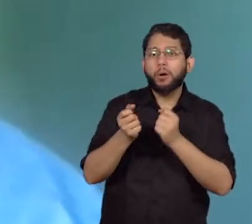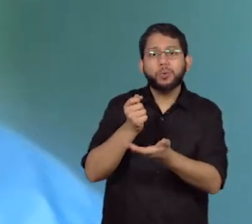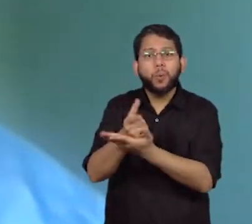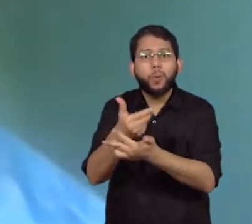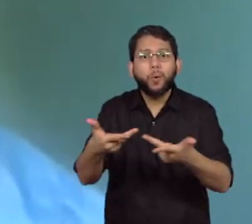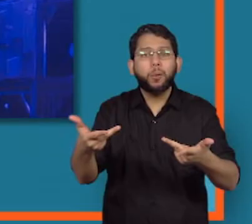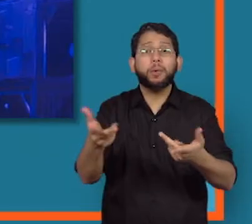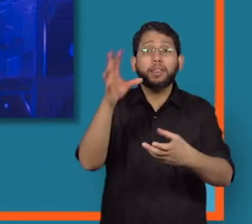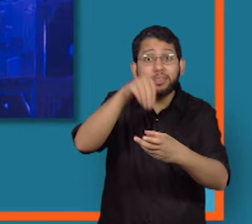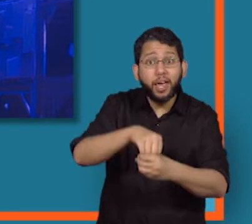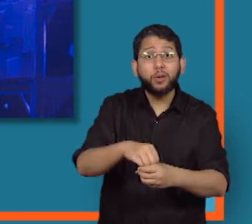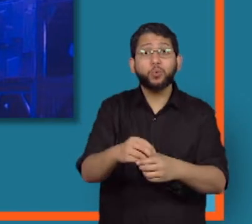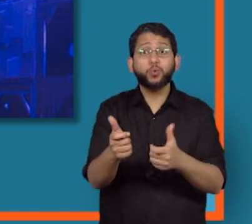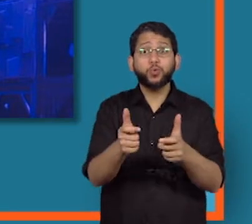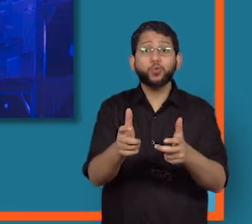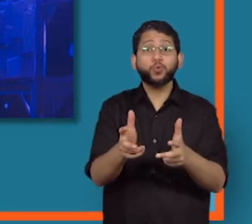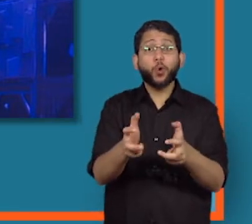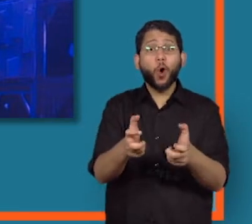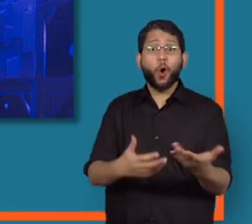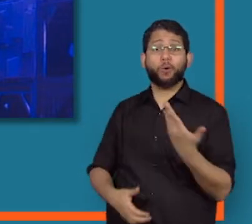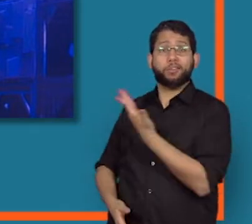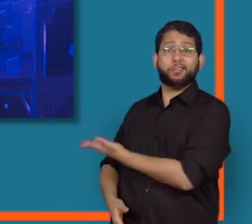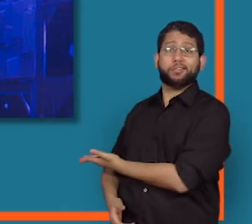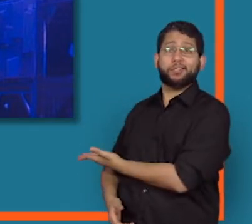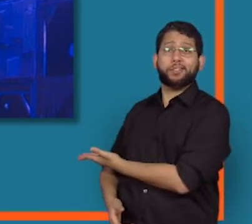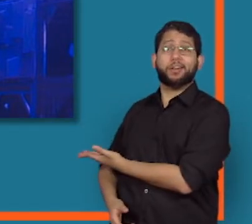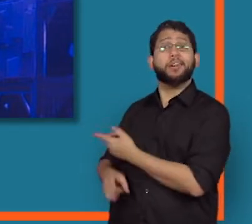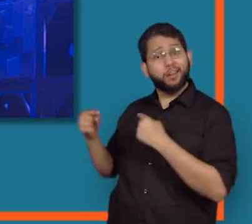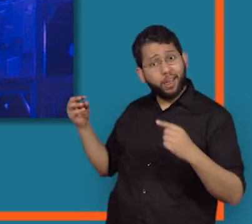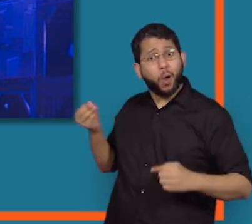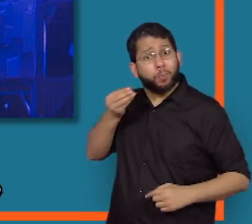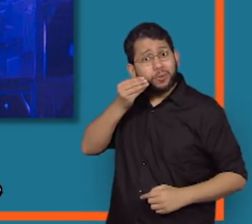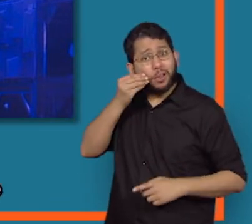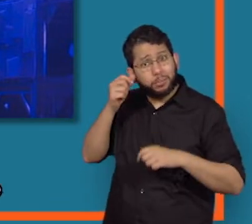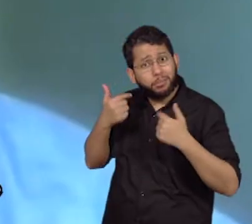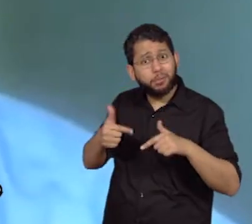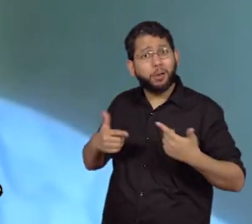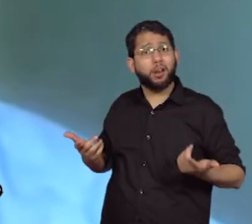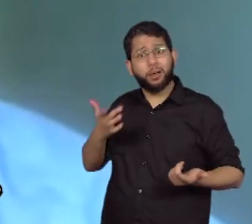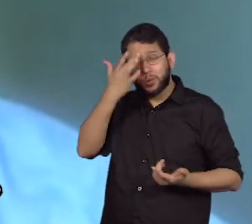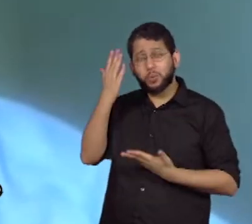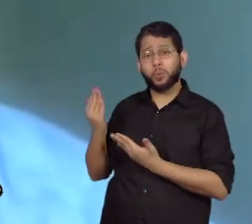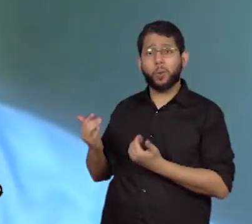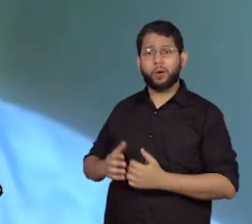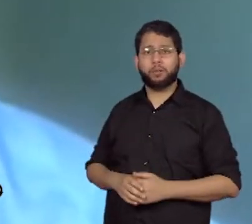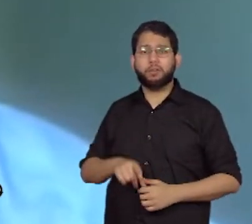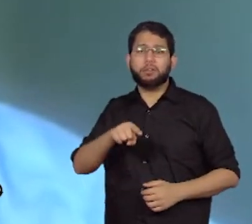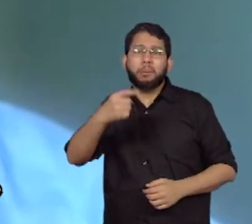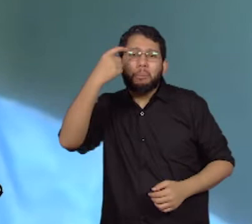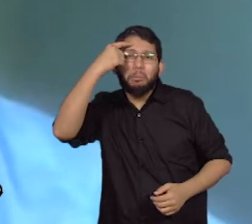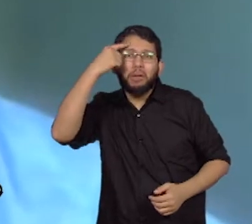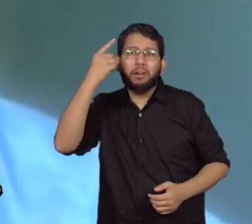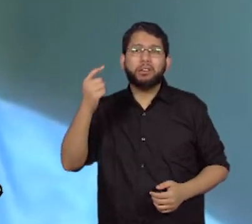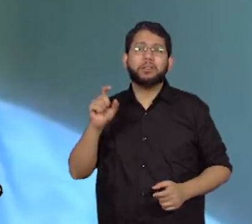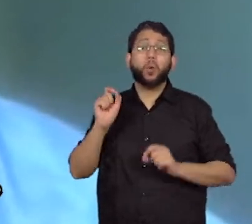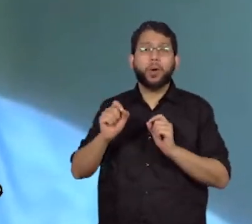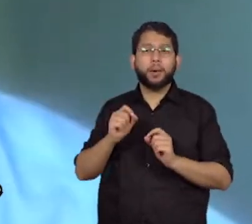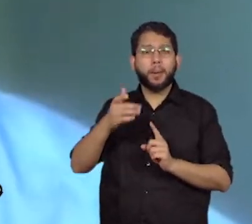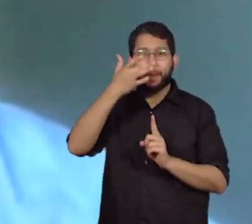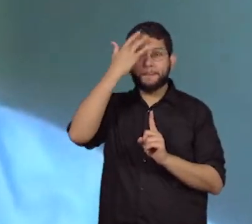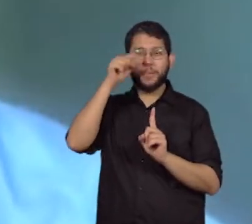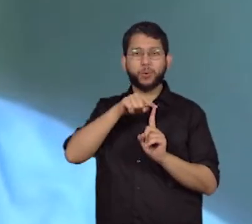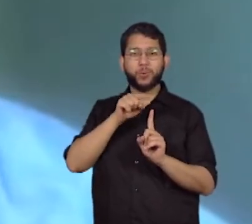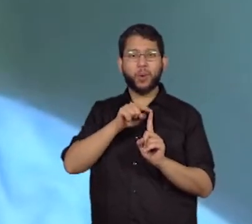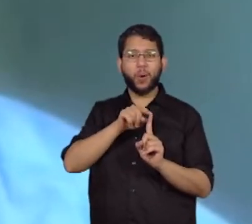de game que são oportunidades de trabalho para jovens. Não se iludam com a imagem de que